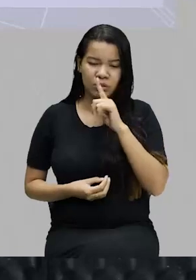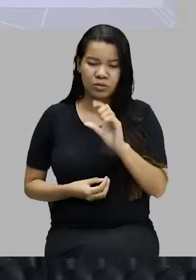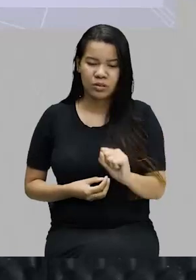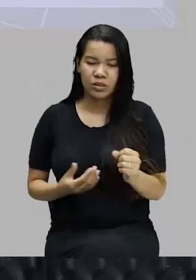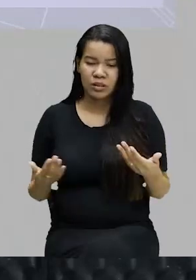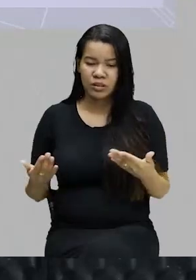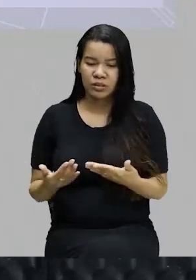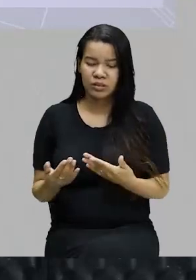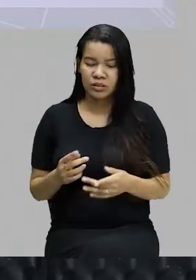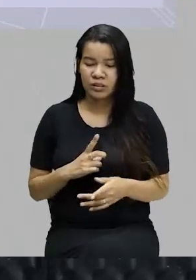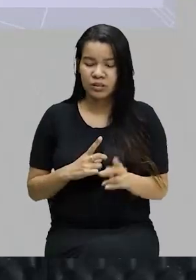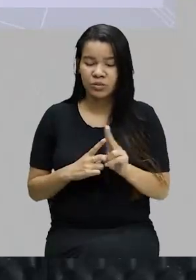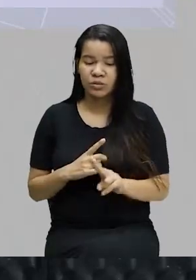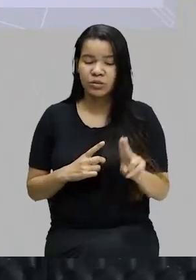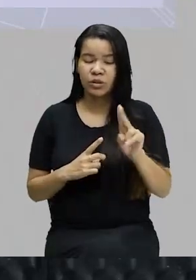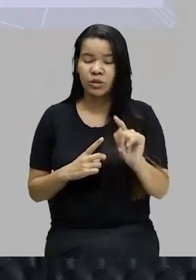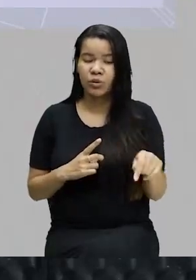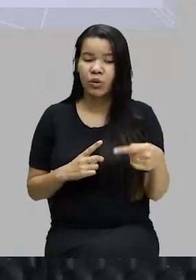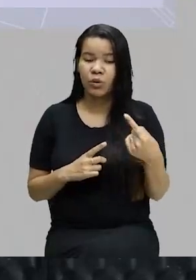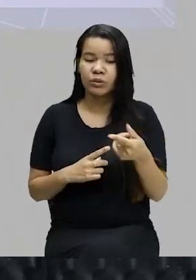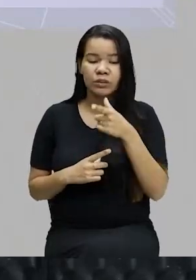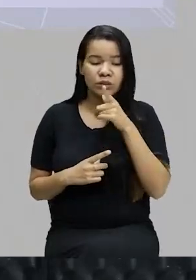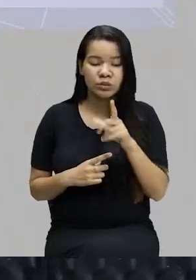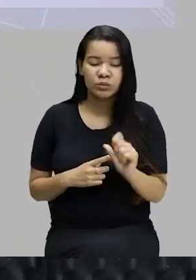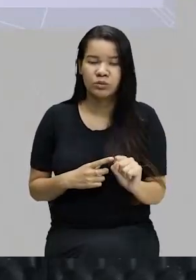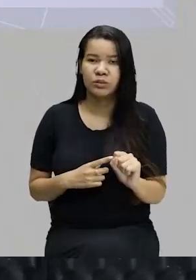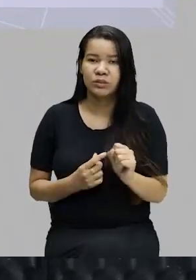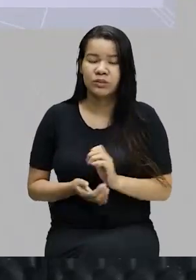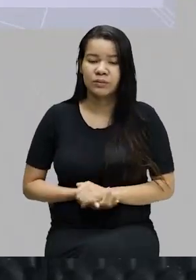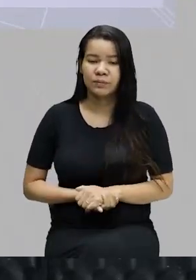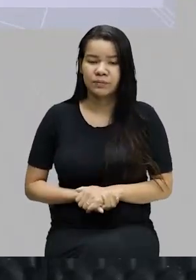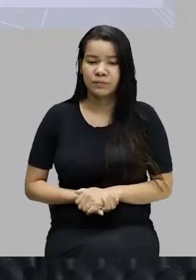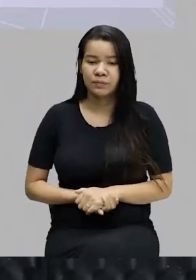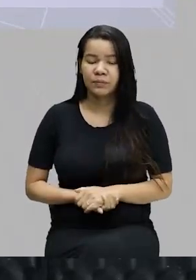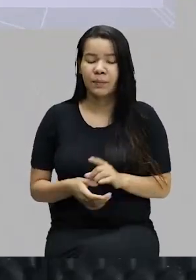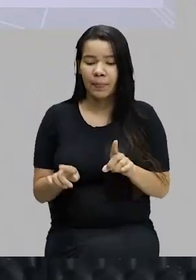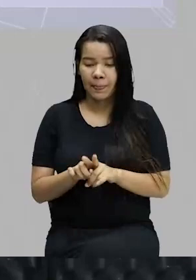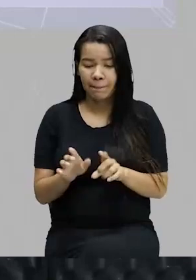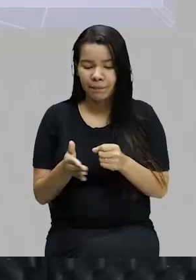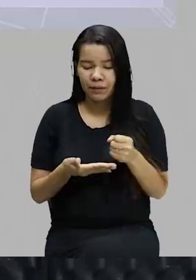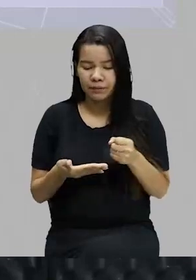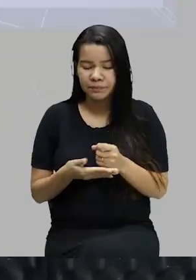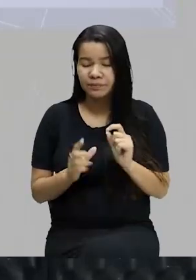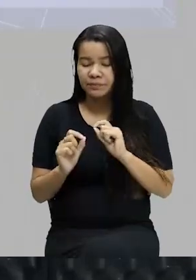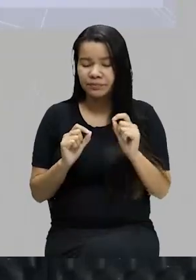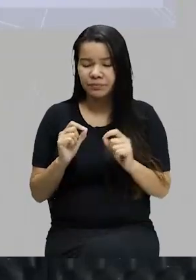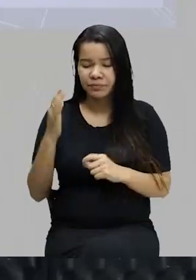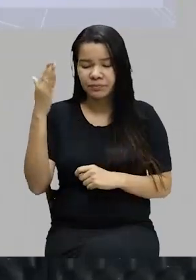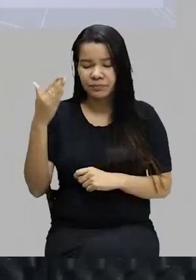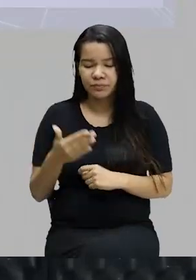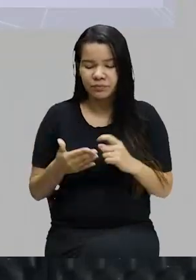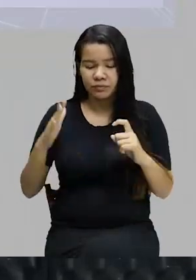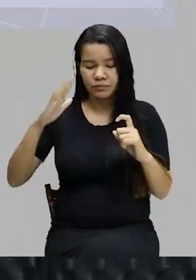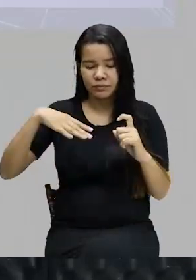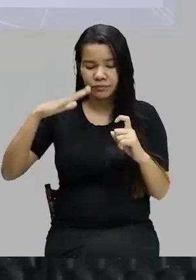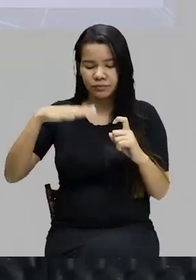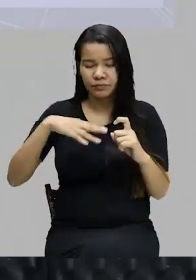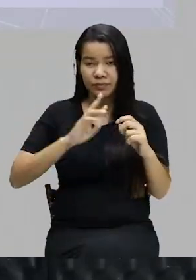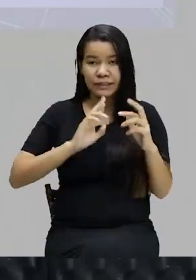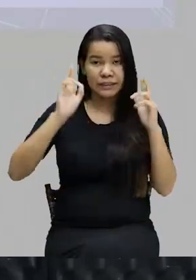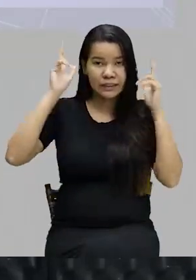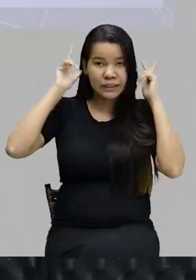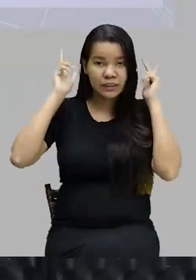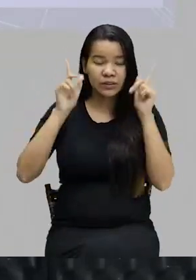outra linguagem, vão focar em um outro tipo de linguagem. Muito baseado em quê? Na presença da mitologia, tanto grega